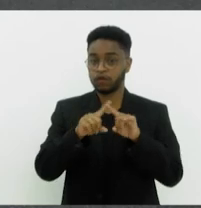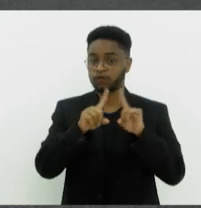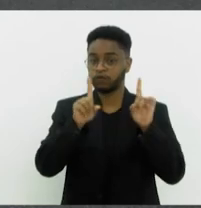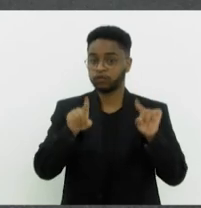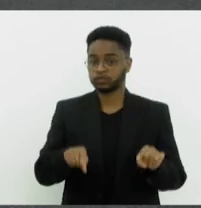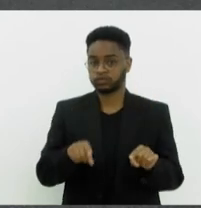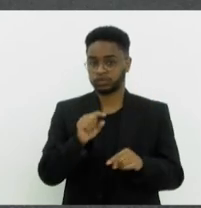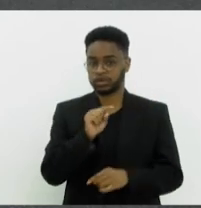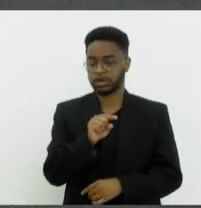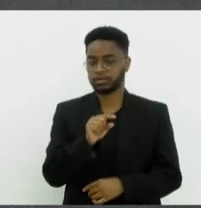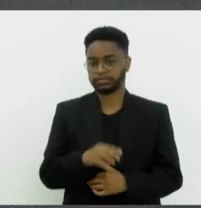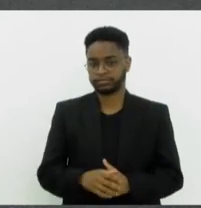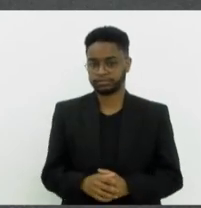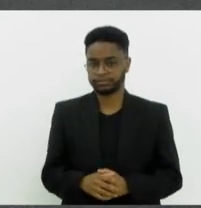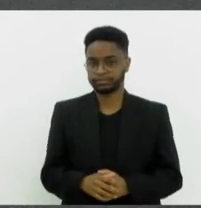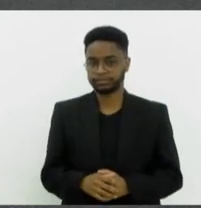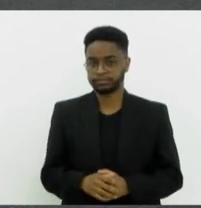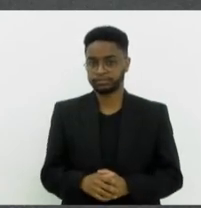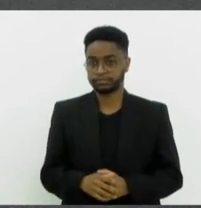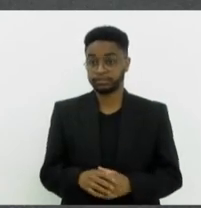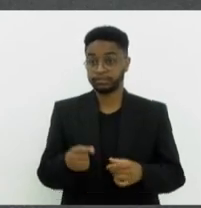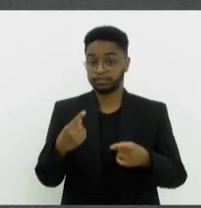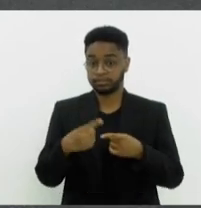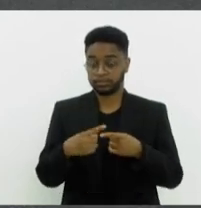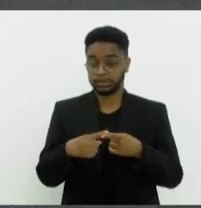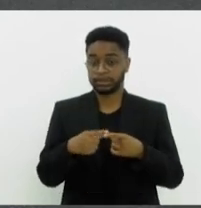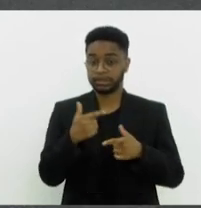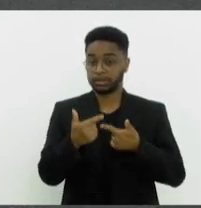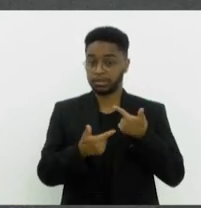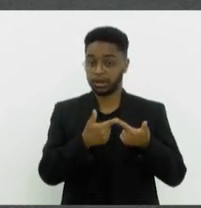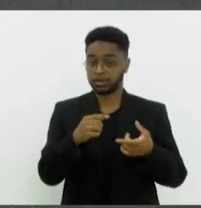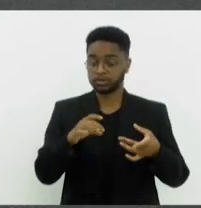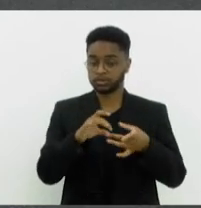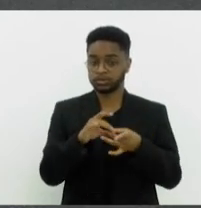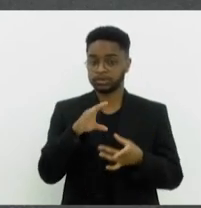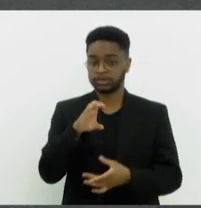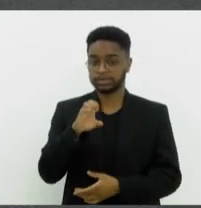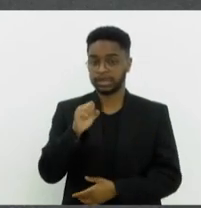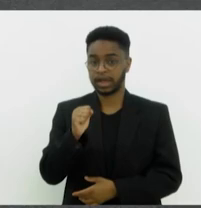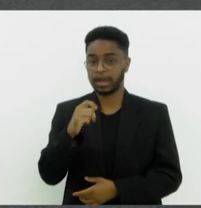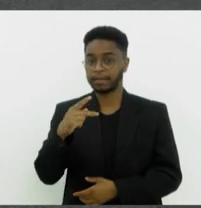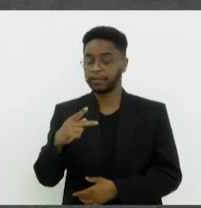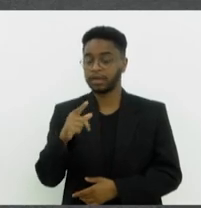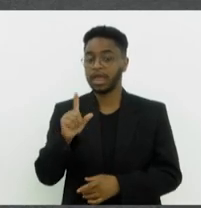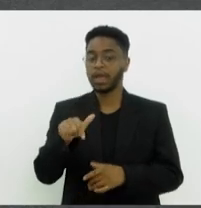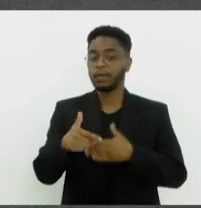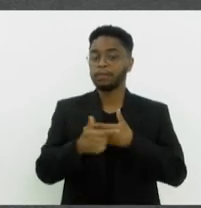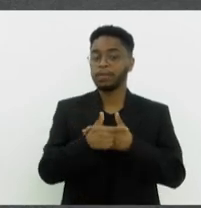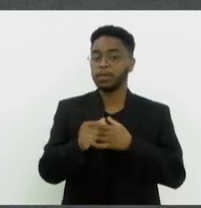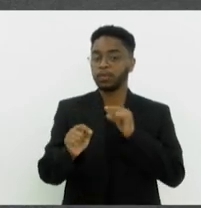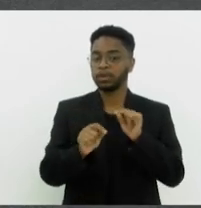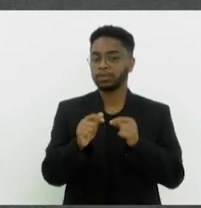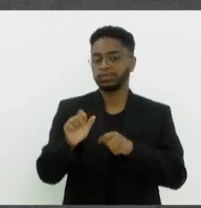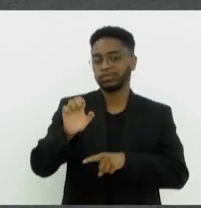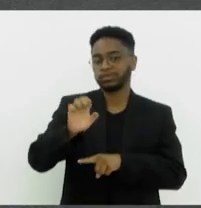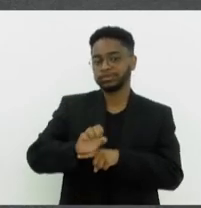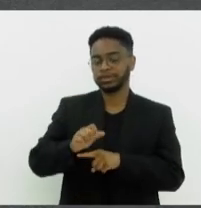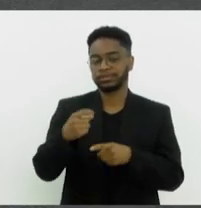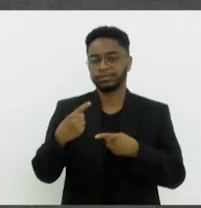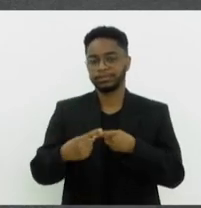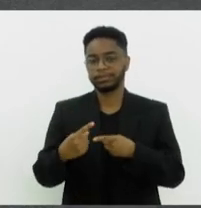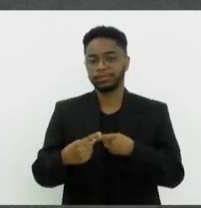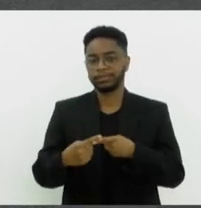funcional. Porque ser do CEAP é função de Estado, porque é uma função